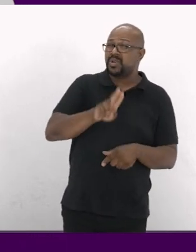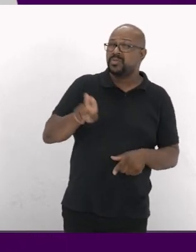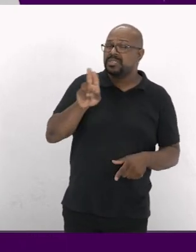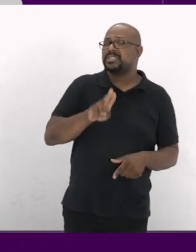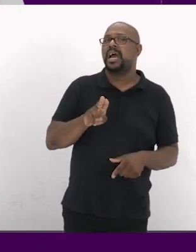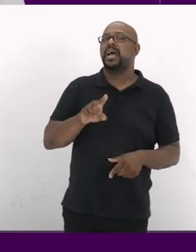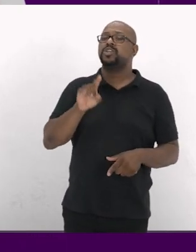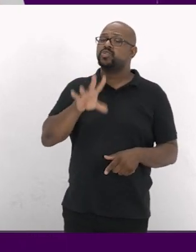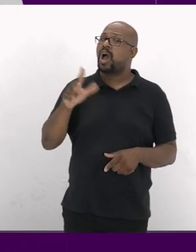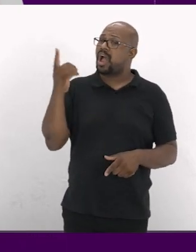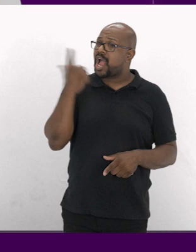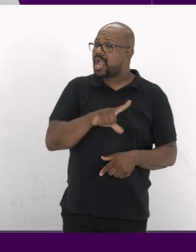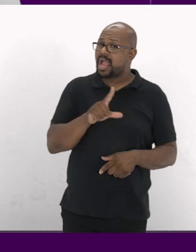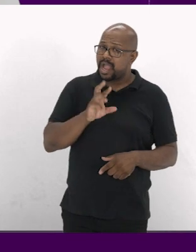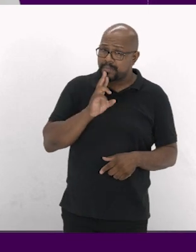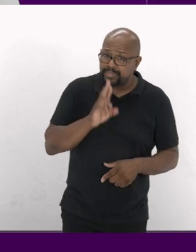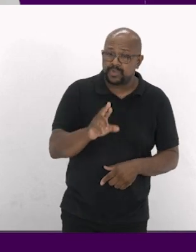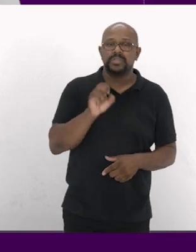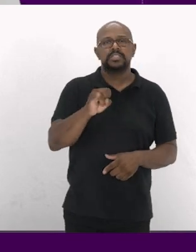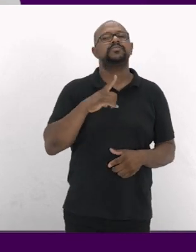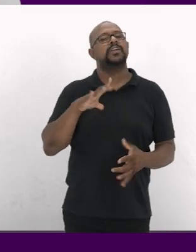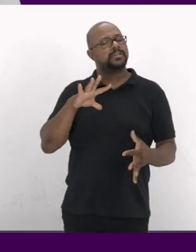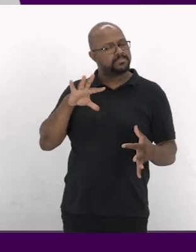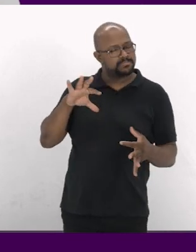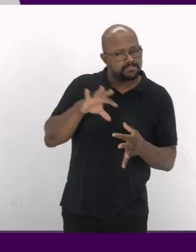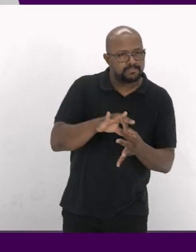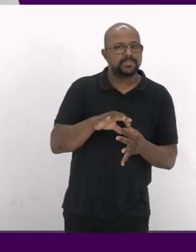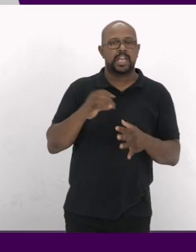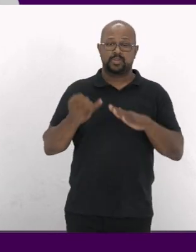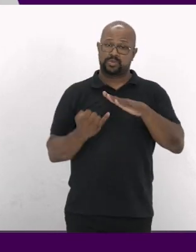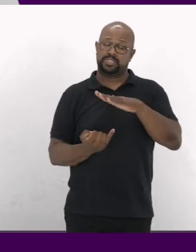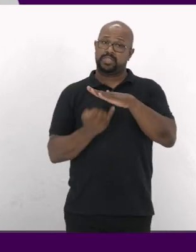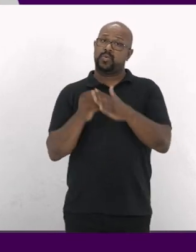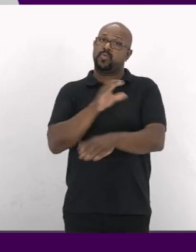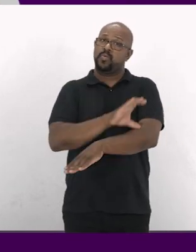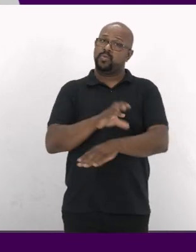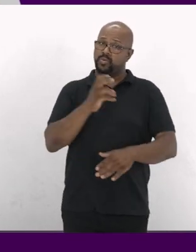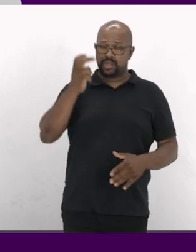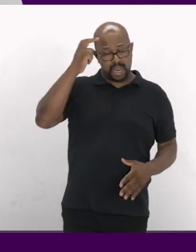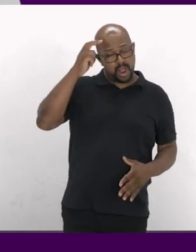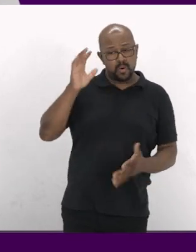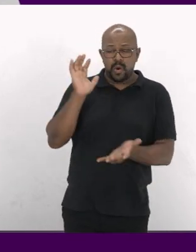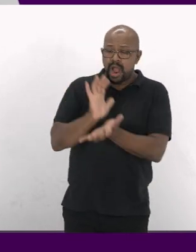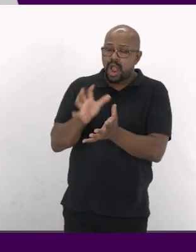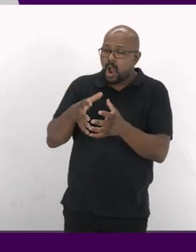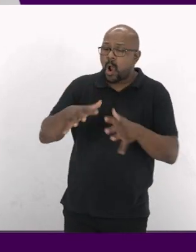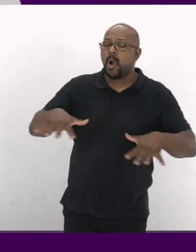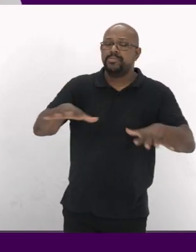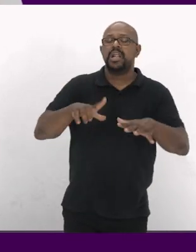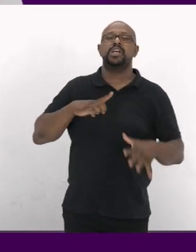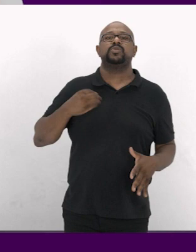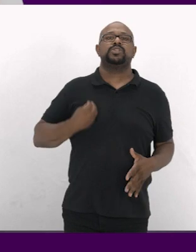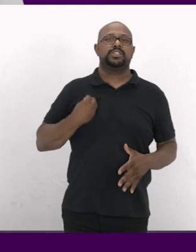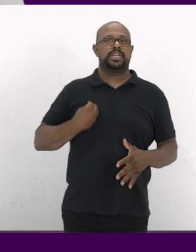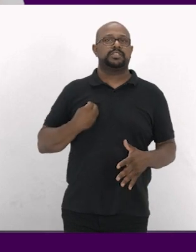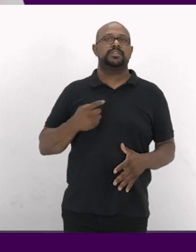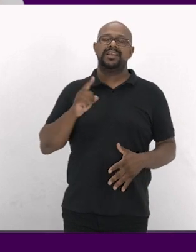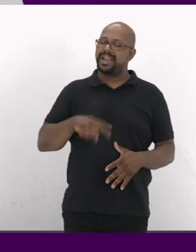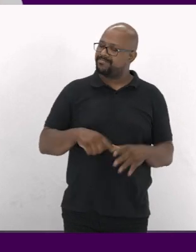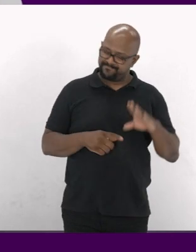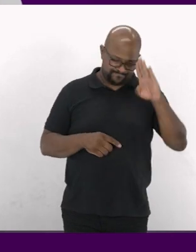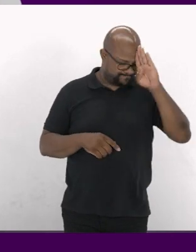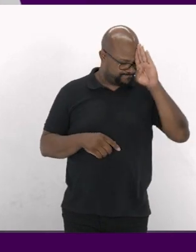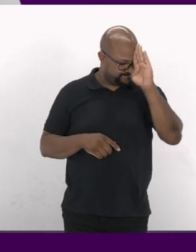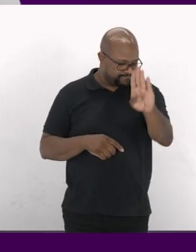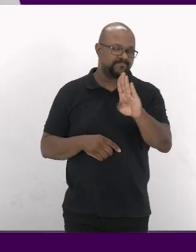você adote, só surtirá efeito se houver entrosamento da instituição cultural com a comunidade em que está inserida.